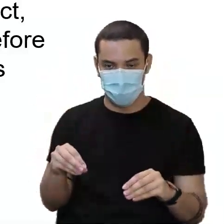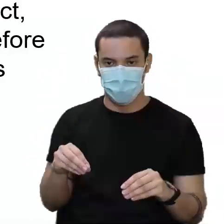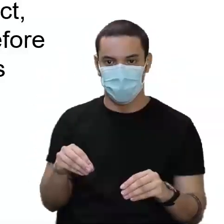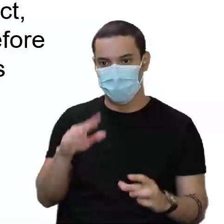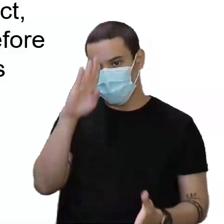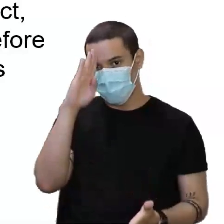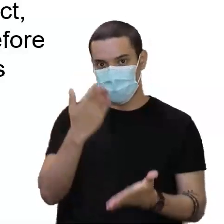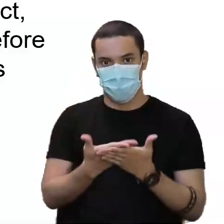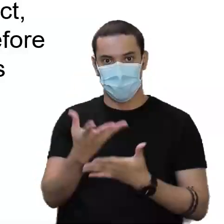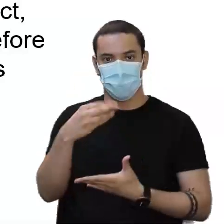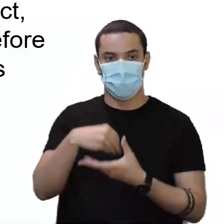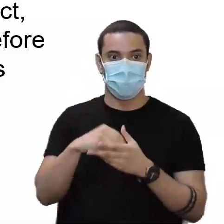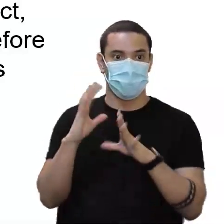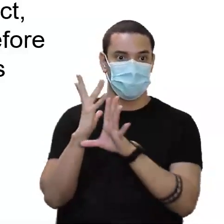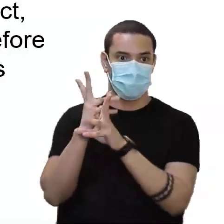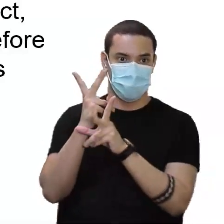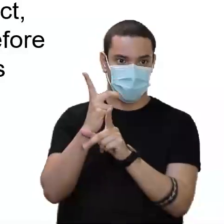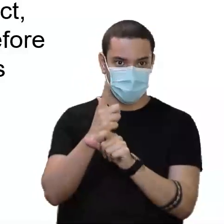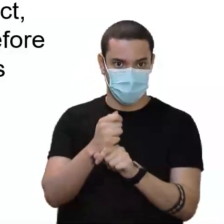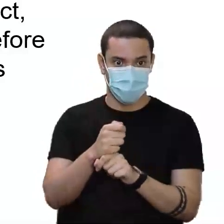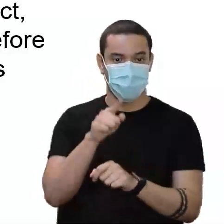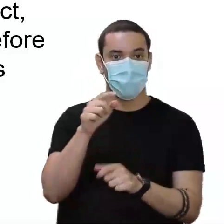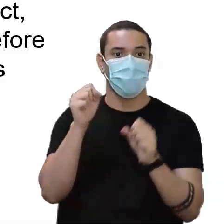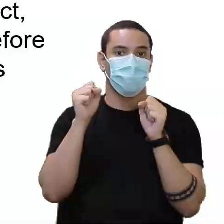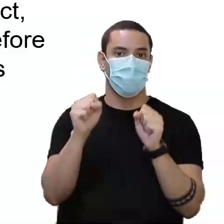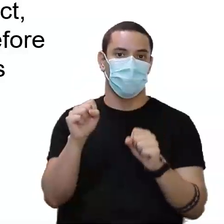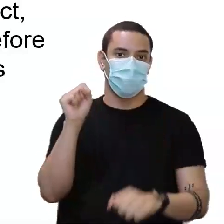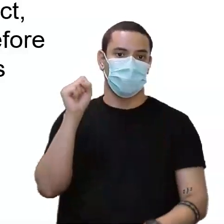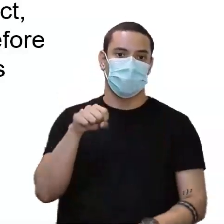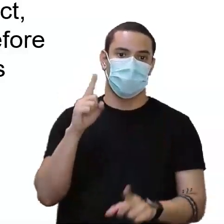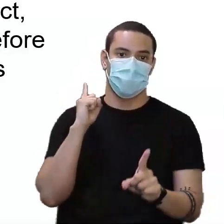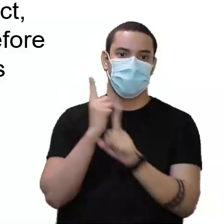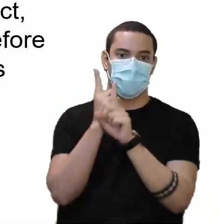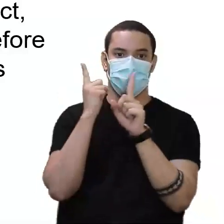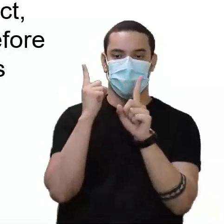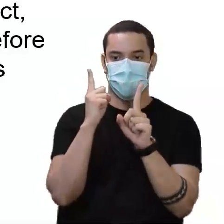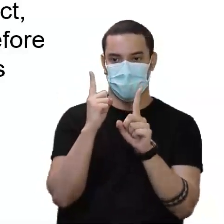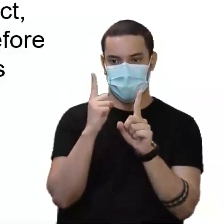lá na revisão, que é o seguinte, você pode sim encontrar